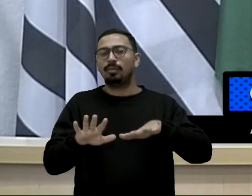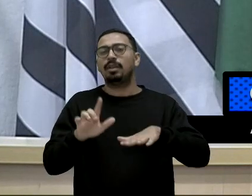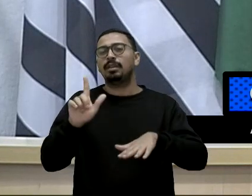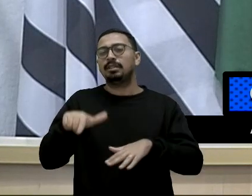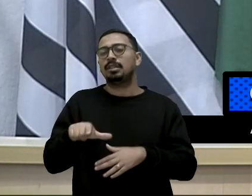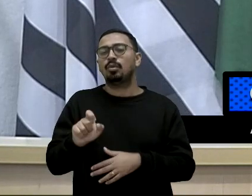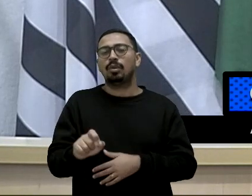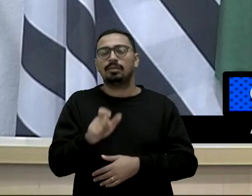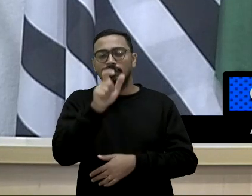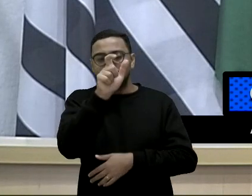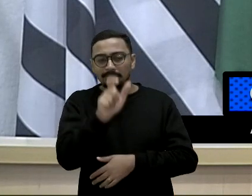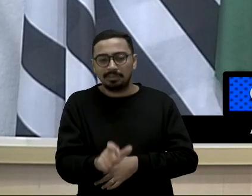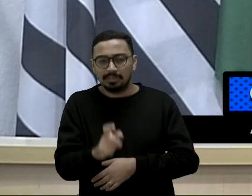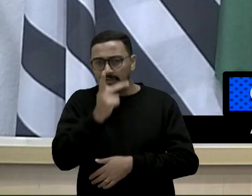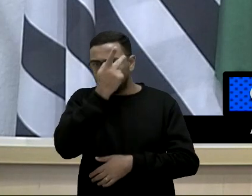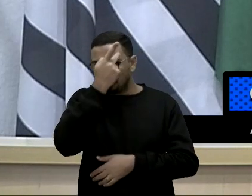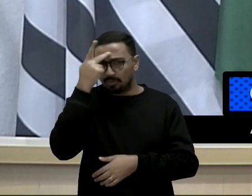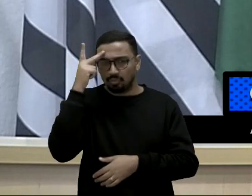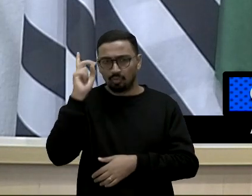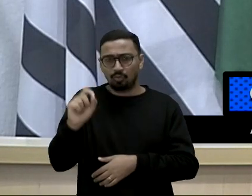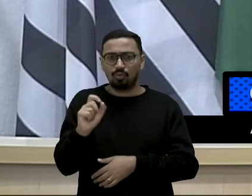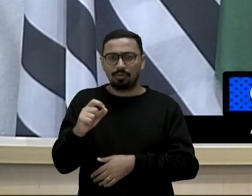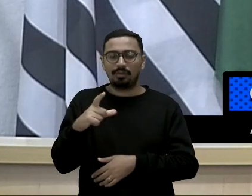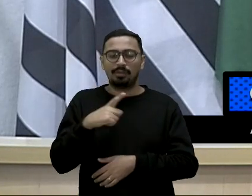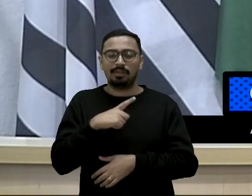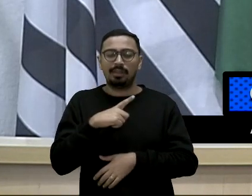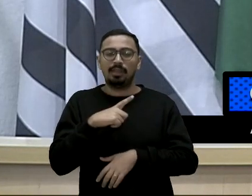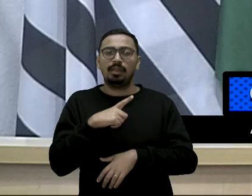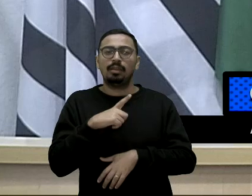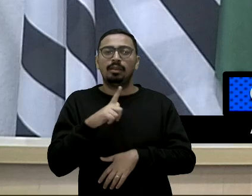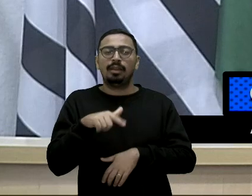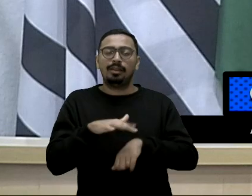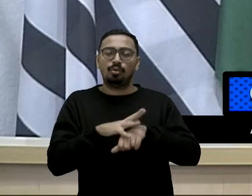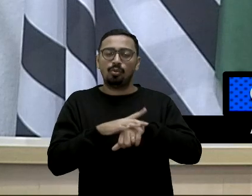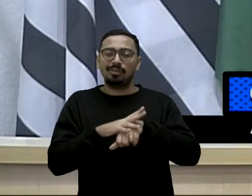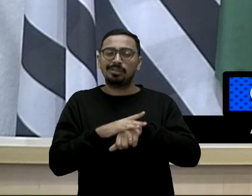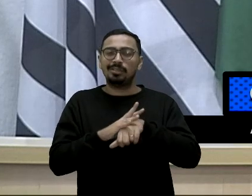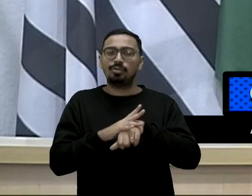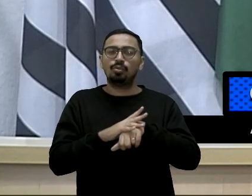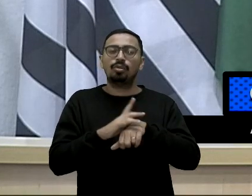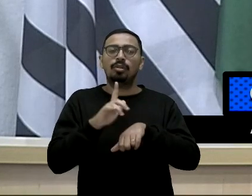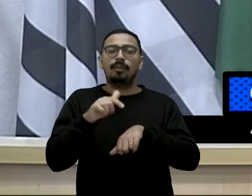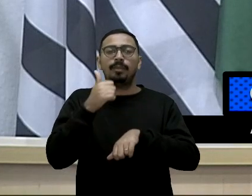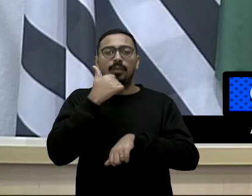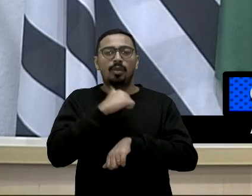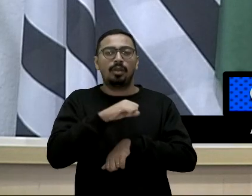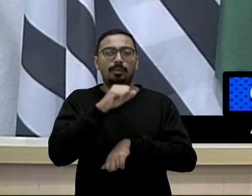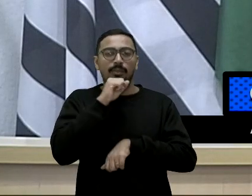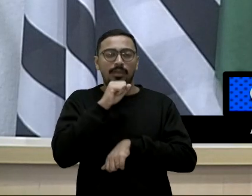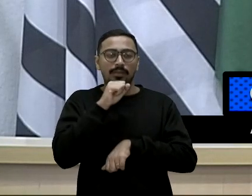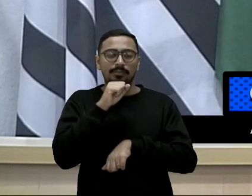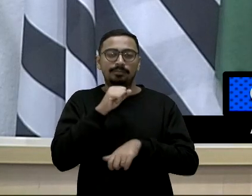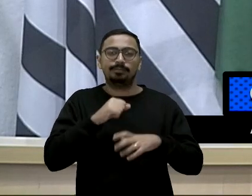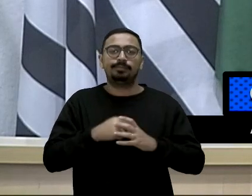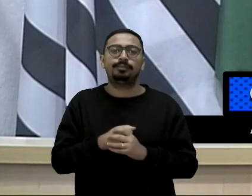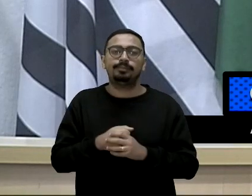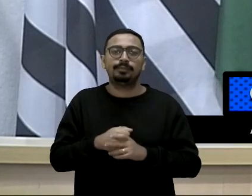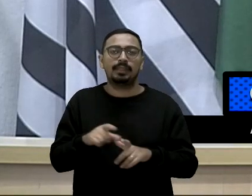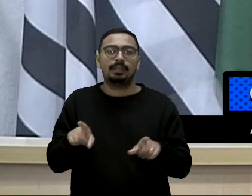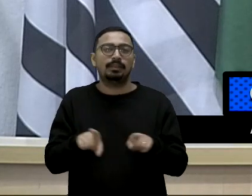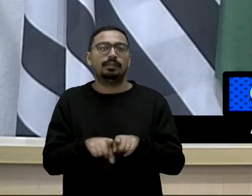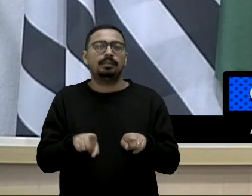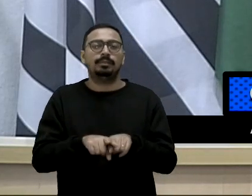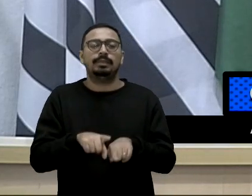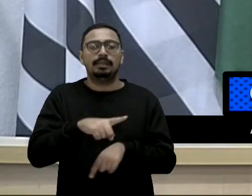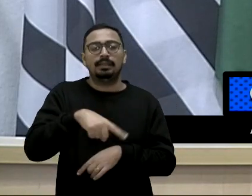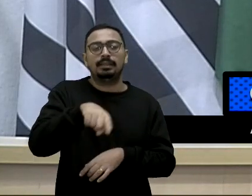de que há um adoecimento, né, das mães e, ao mesmo tempo, essas